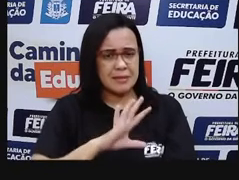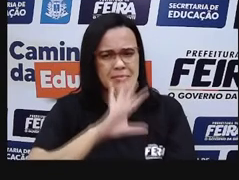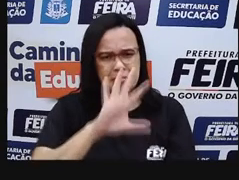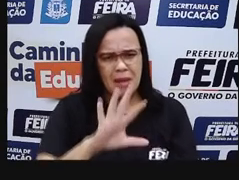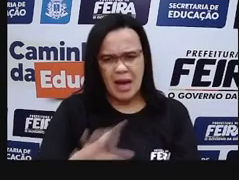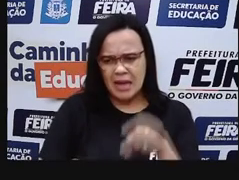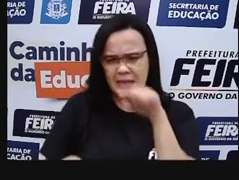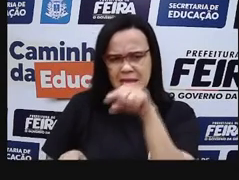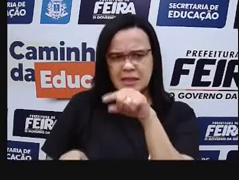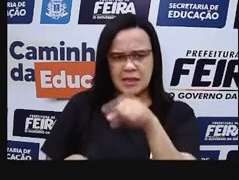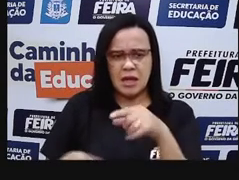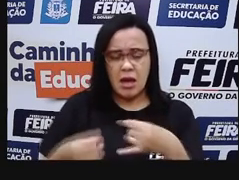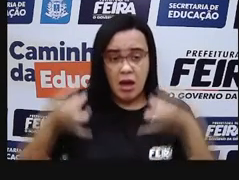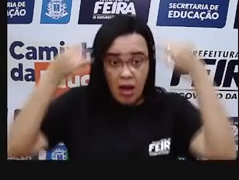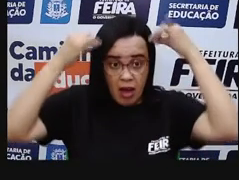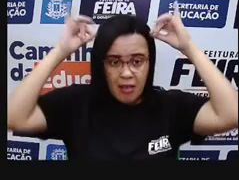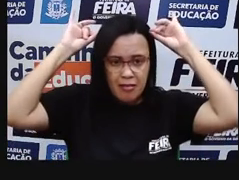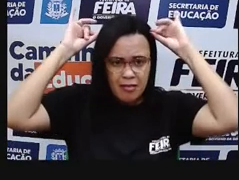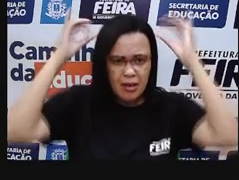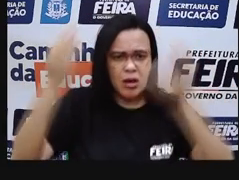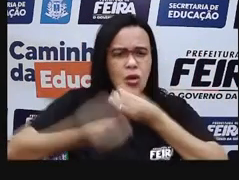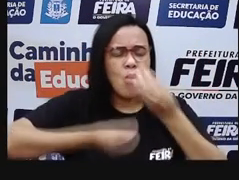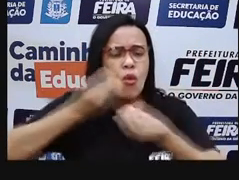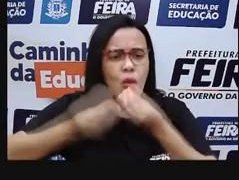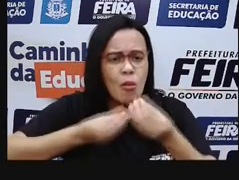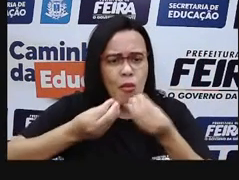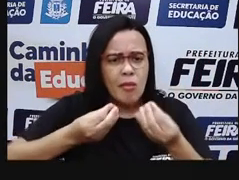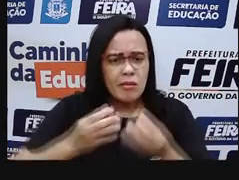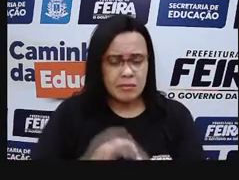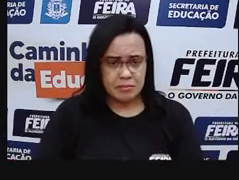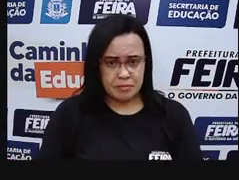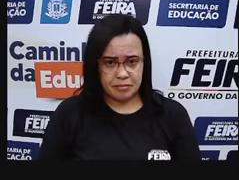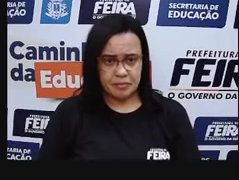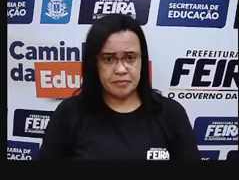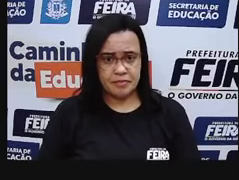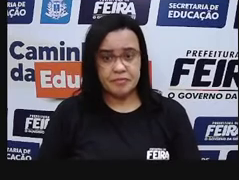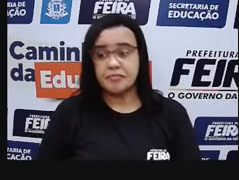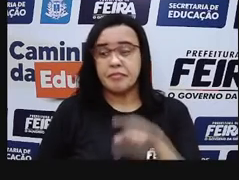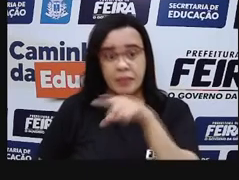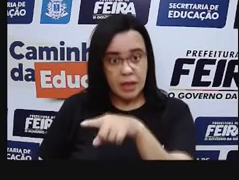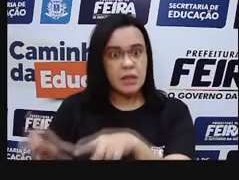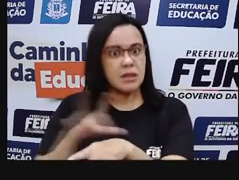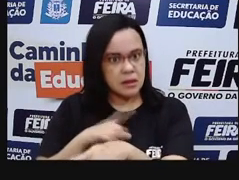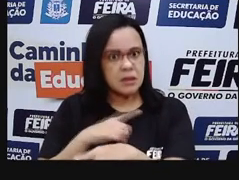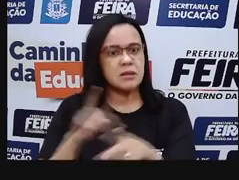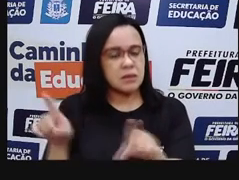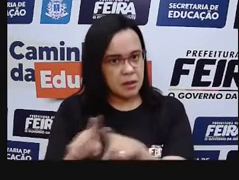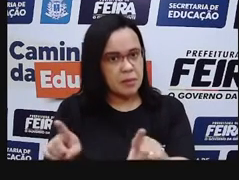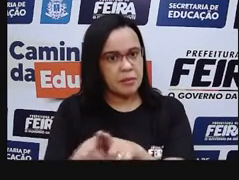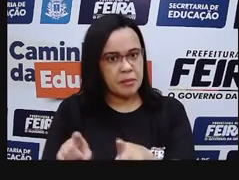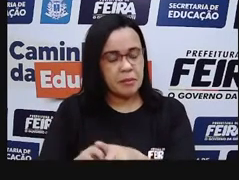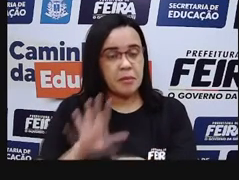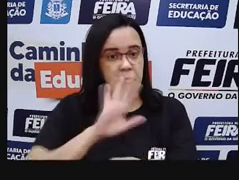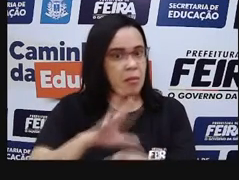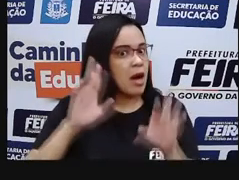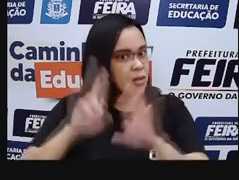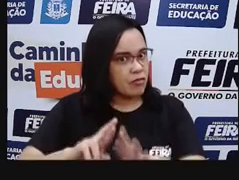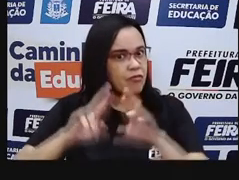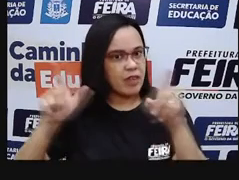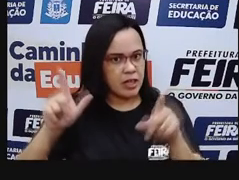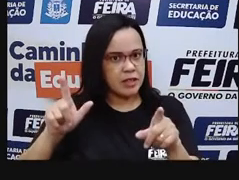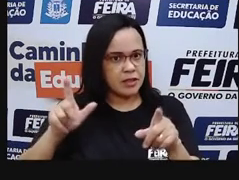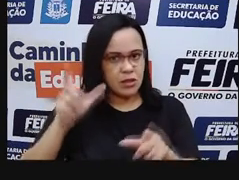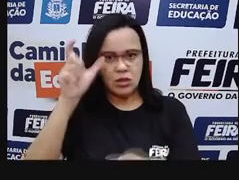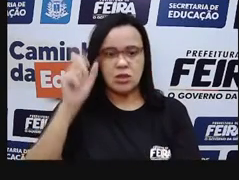porque eu posso falar uma coisa aqui para você gato mas é causada por um outros vídeos